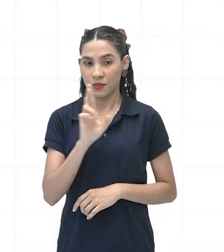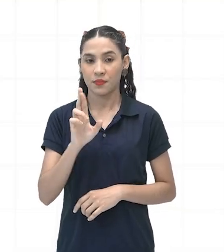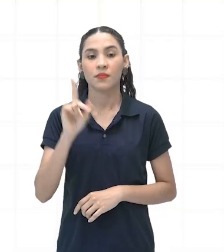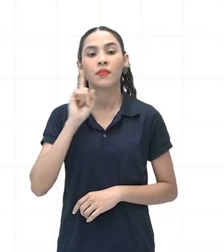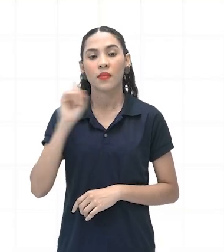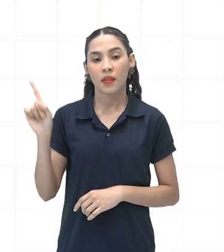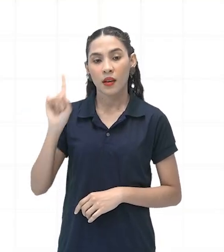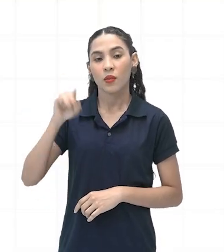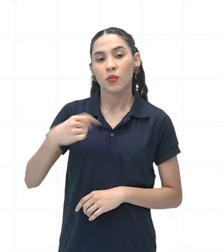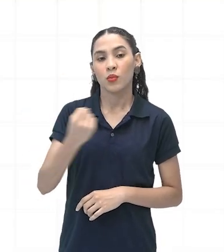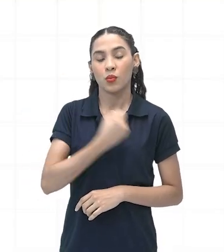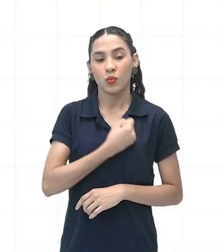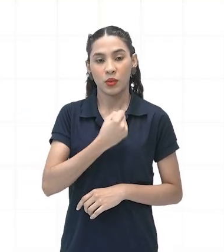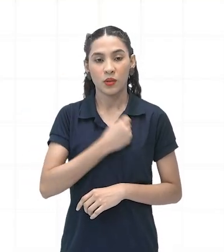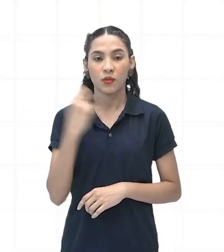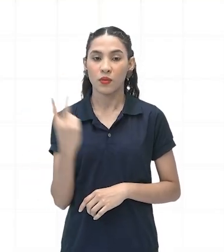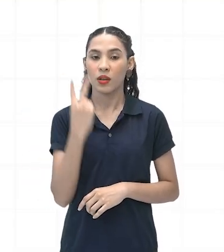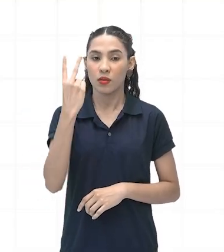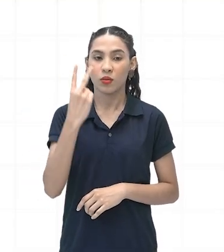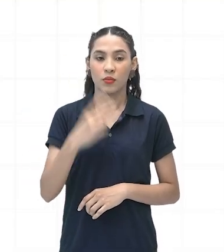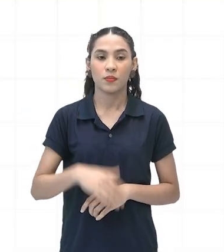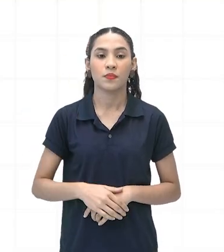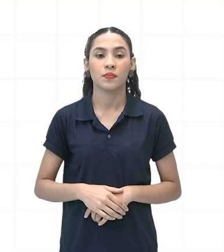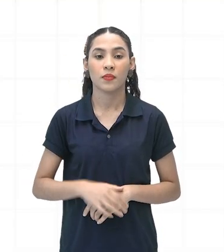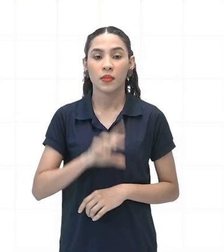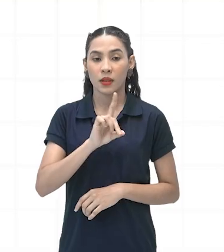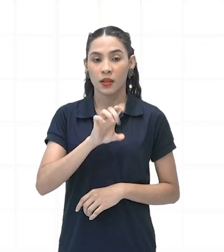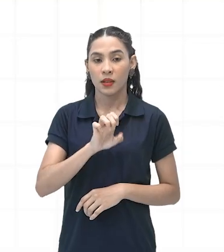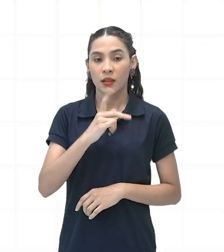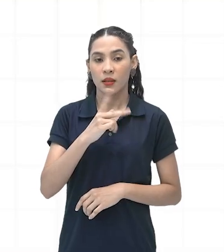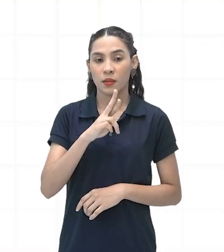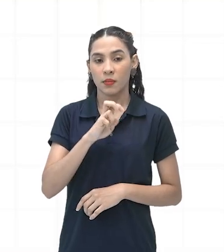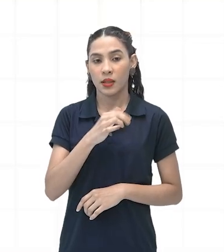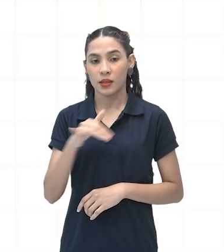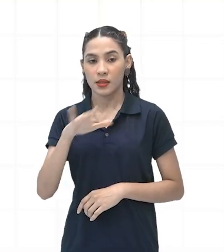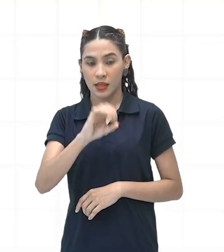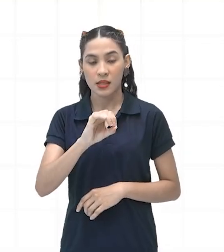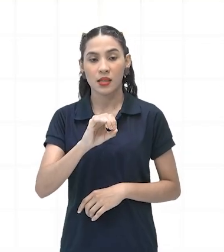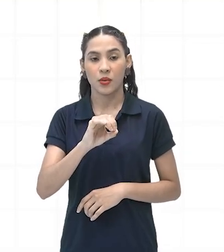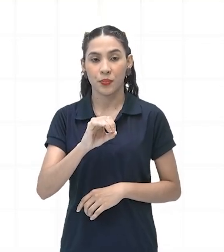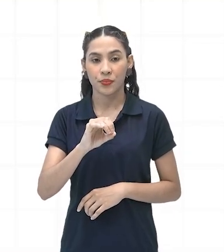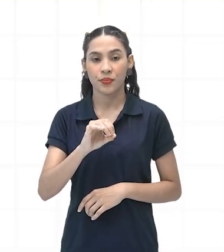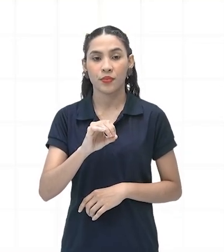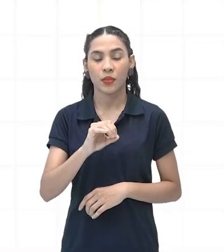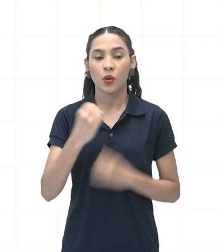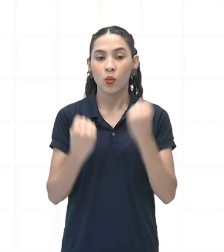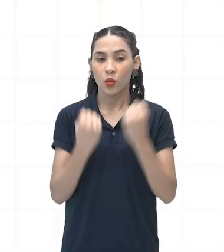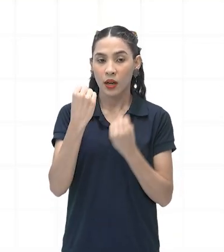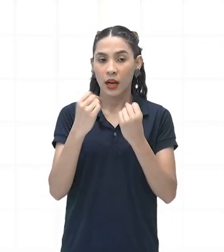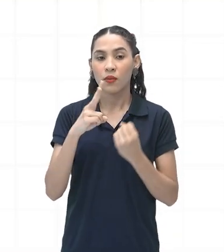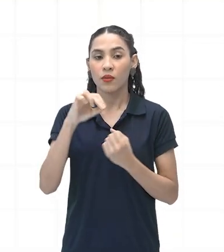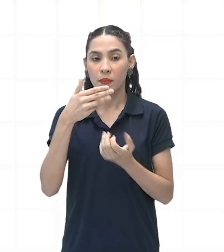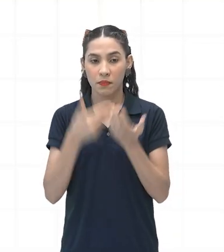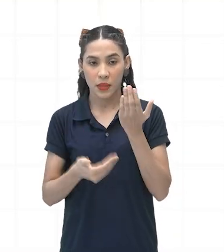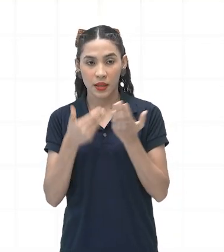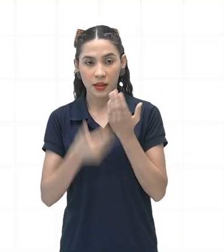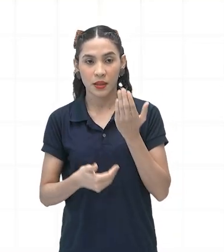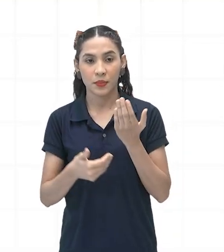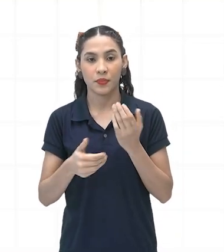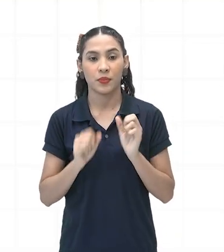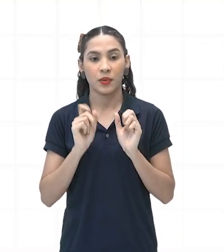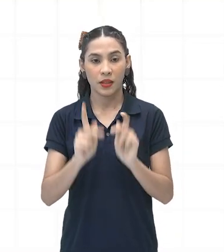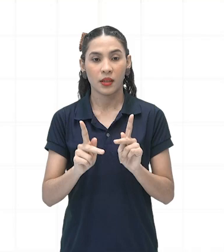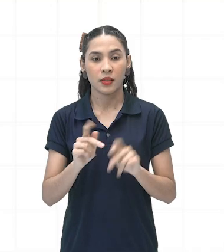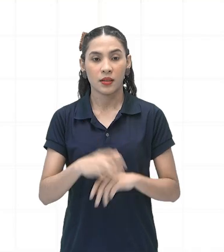4.480. Esse vai ser o valor da depreciação, ou seja, o valor que o carro vai